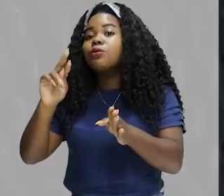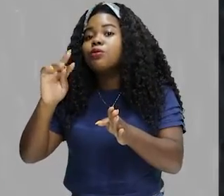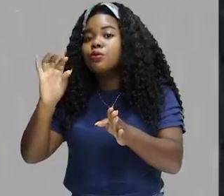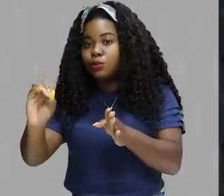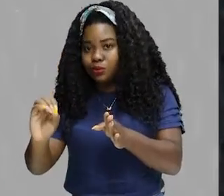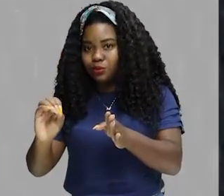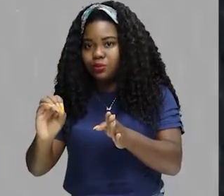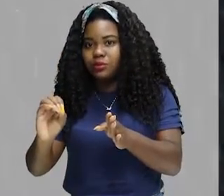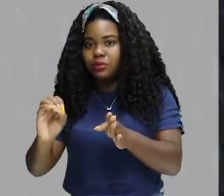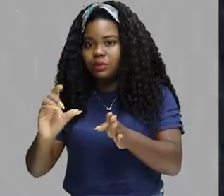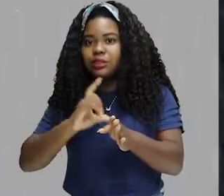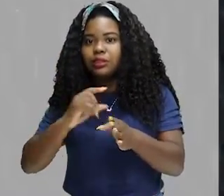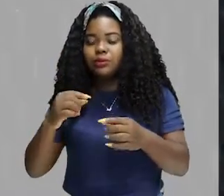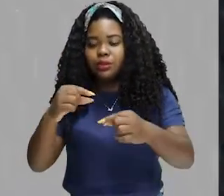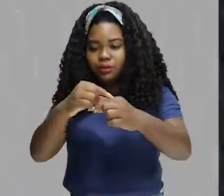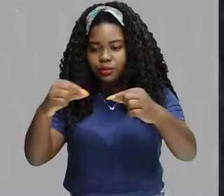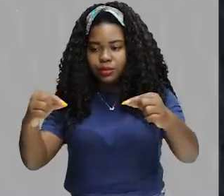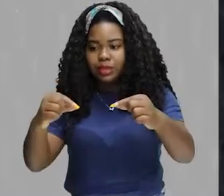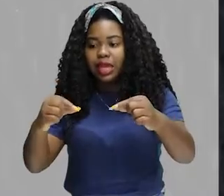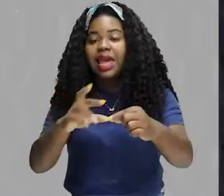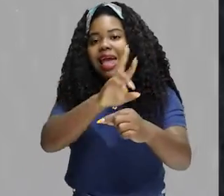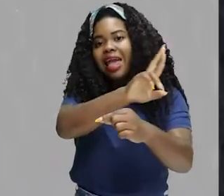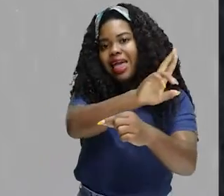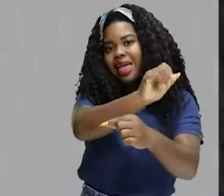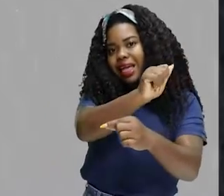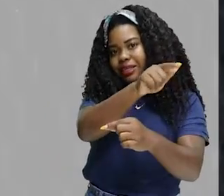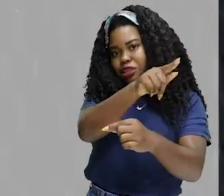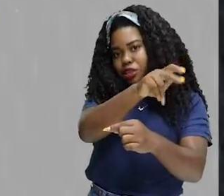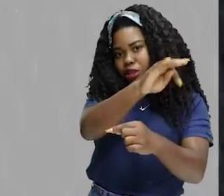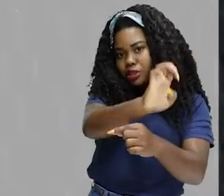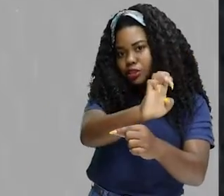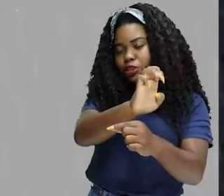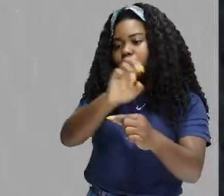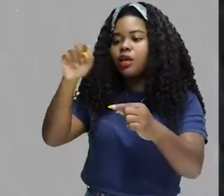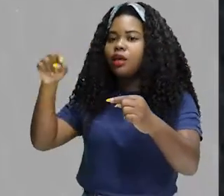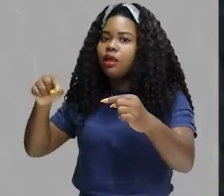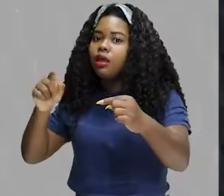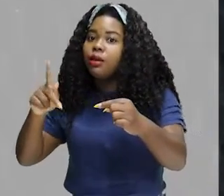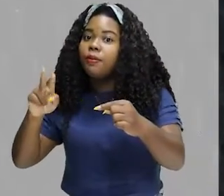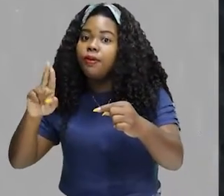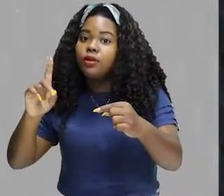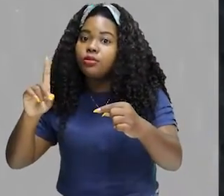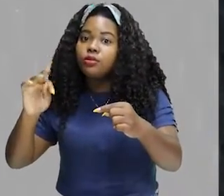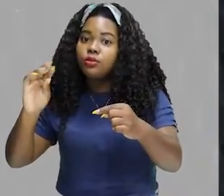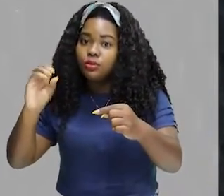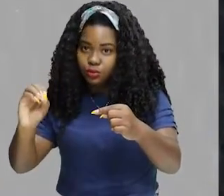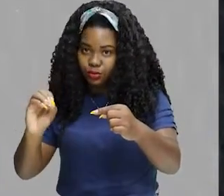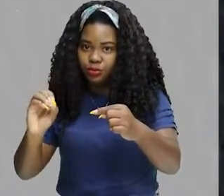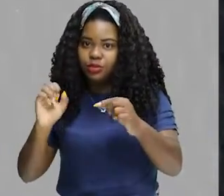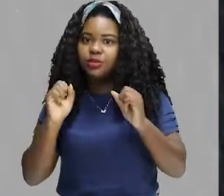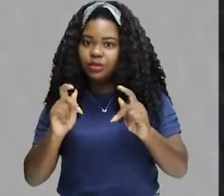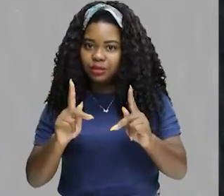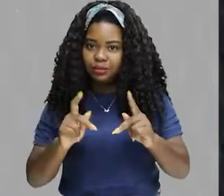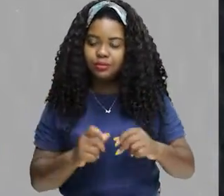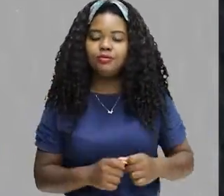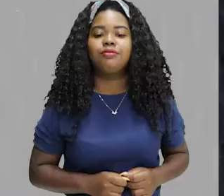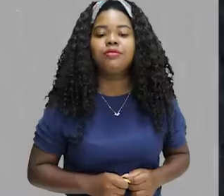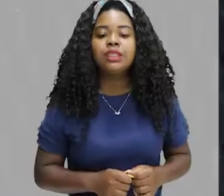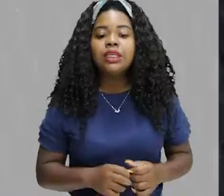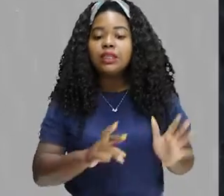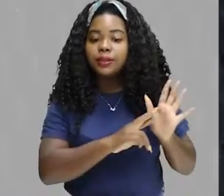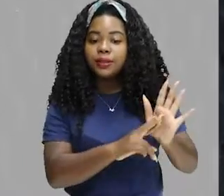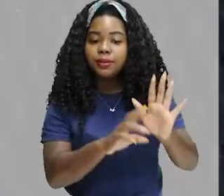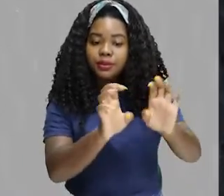ter a formação de um produto ou vários produtos. Essa reação representada por meio de uma